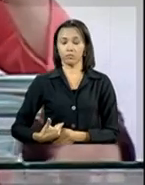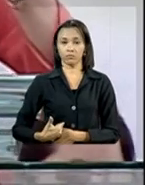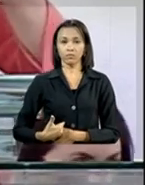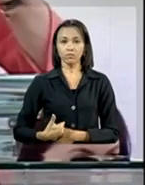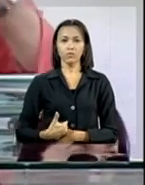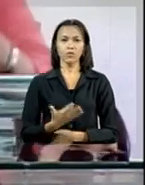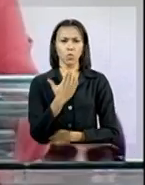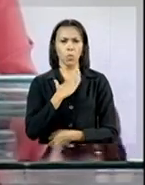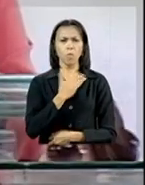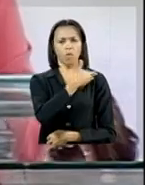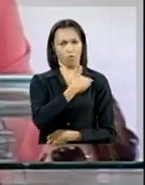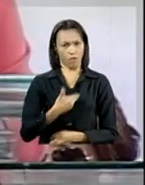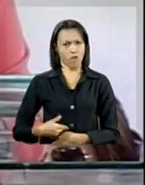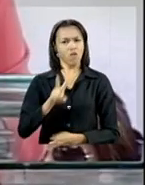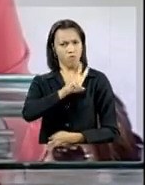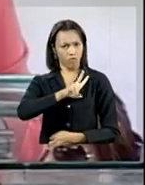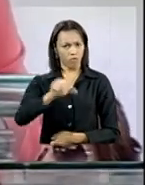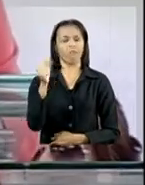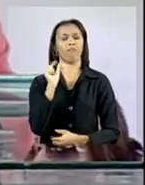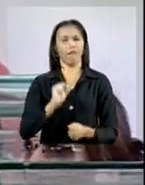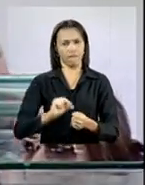o que o meu governo